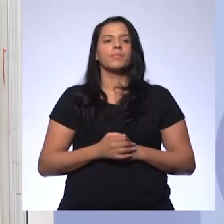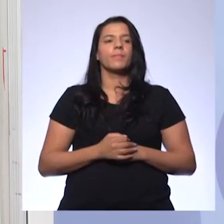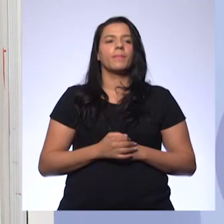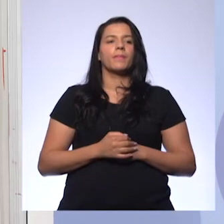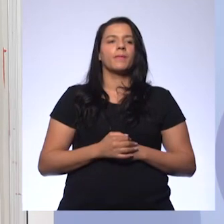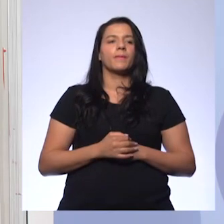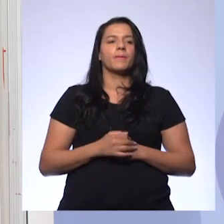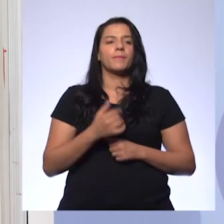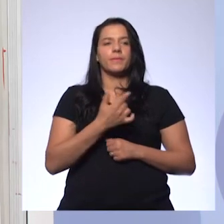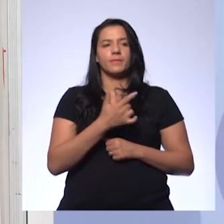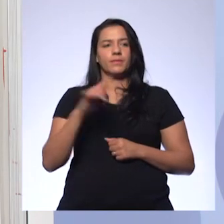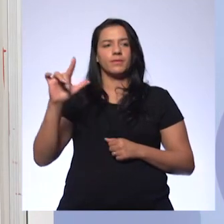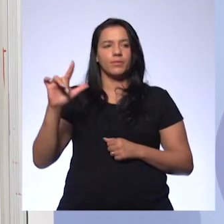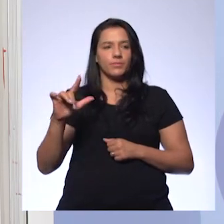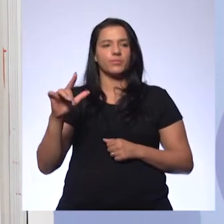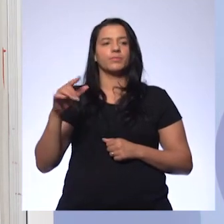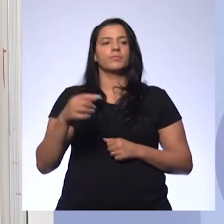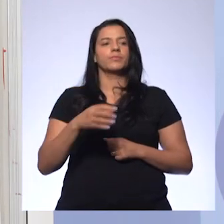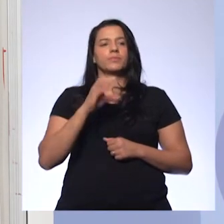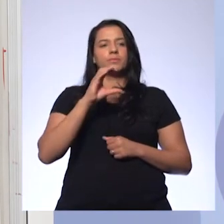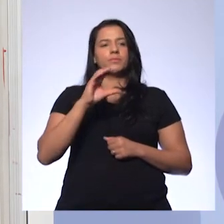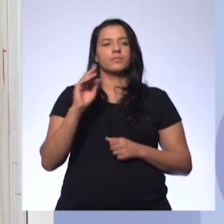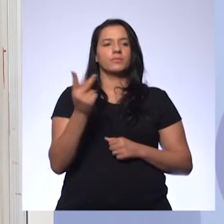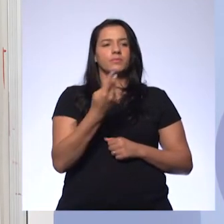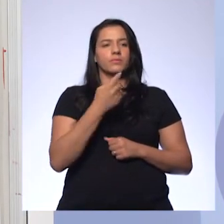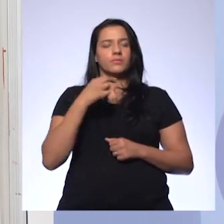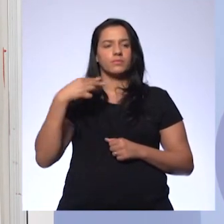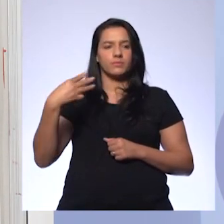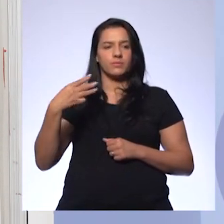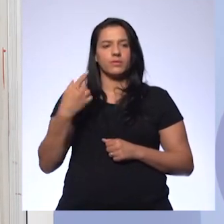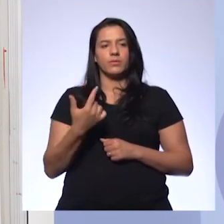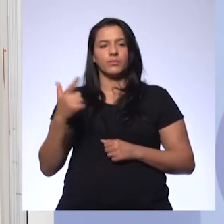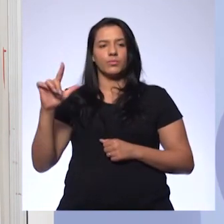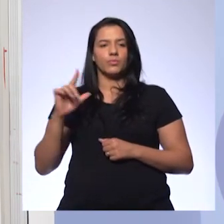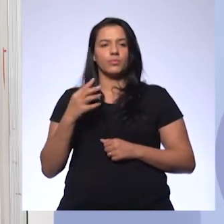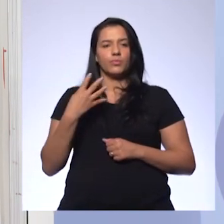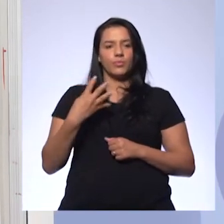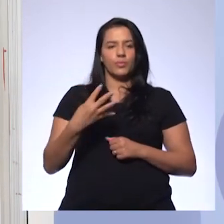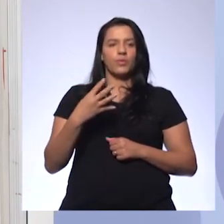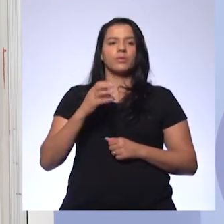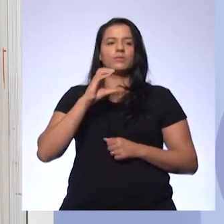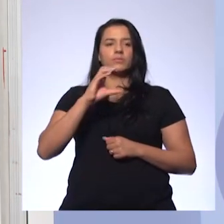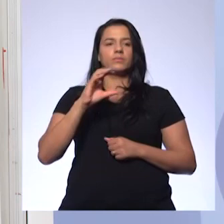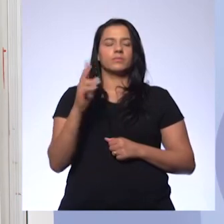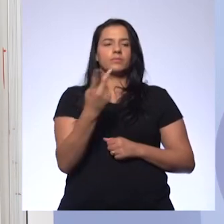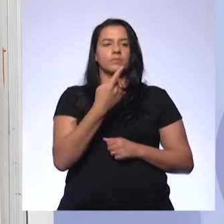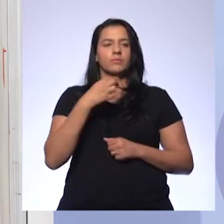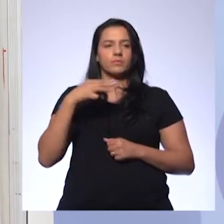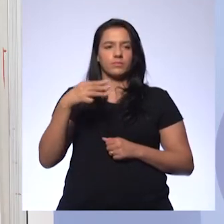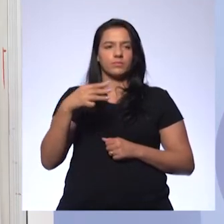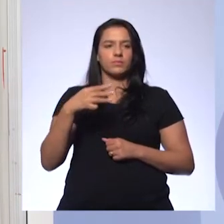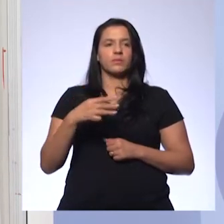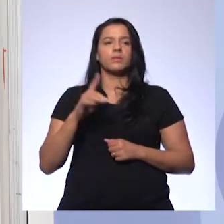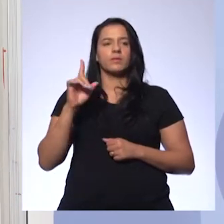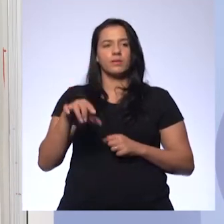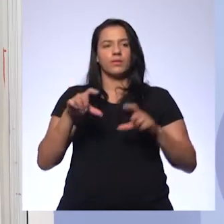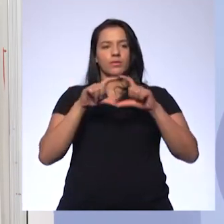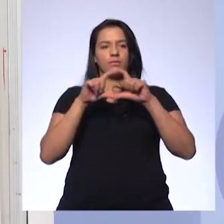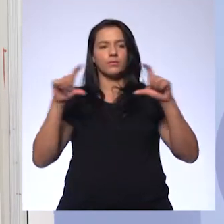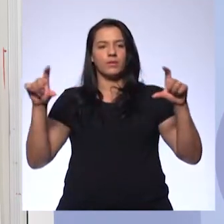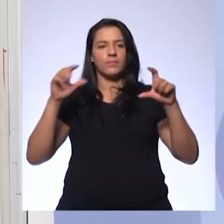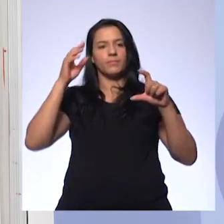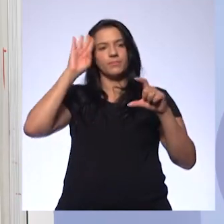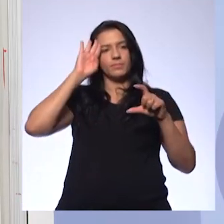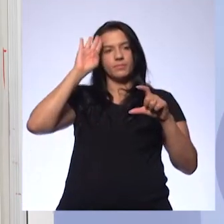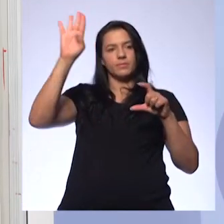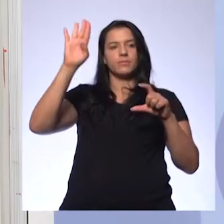carbono 2 tem outro metil, CH3. E no carbono 4 tem um outro metil, CH3. esta é a cadeia principal,